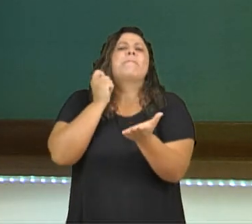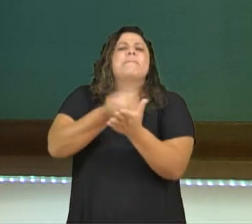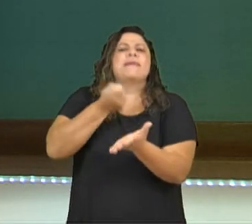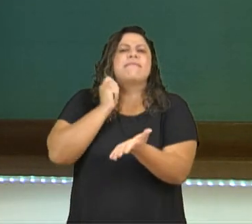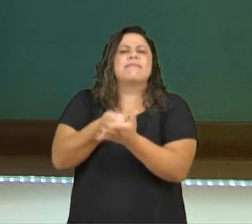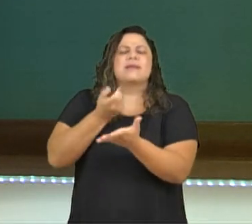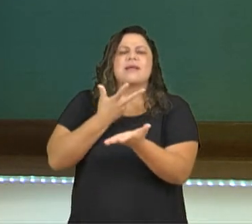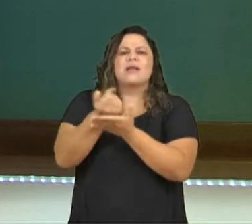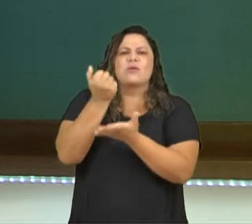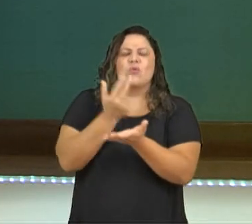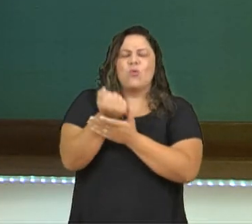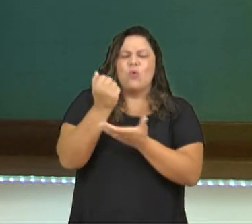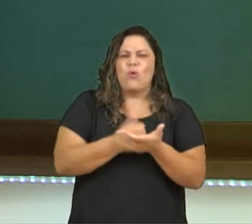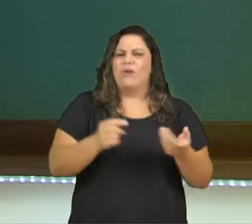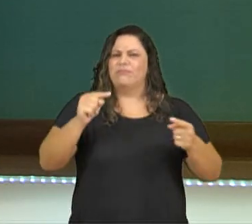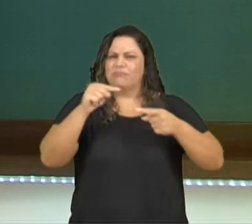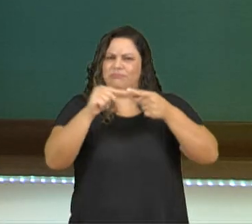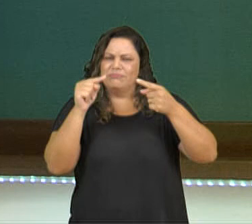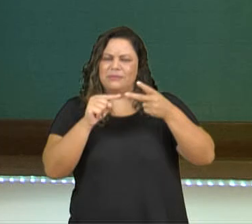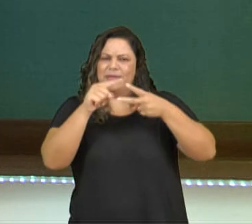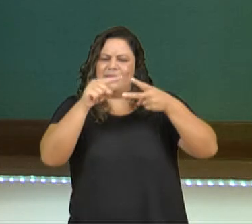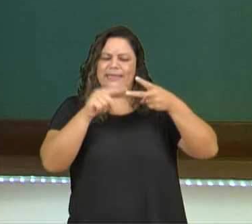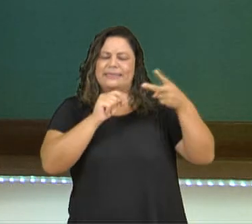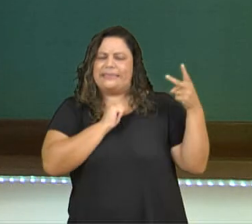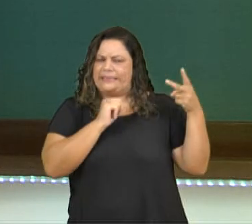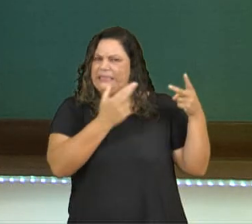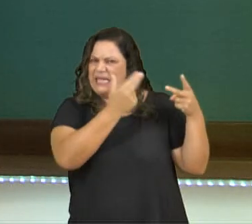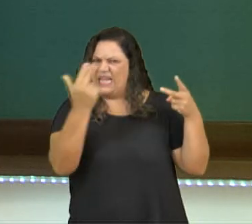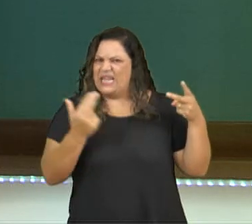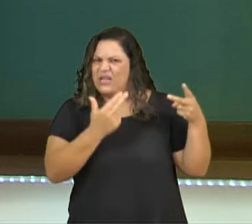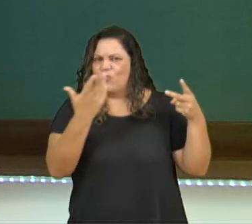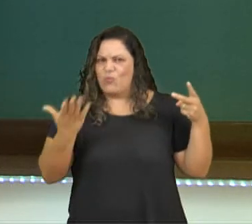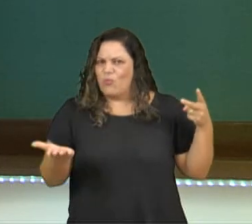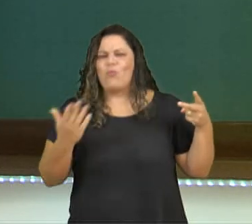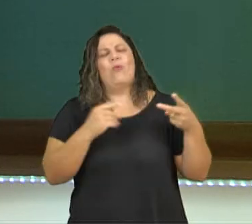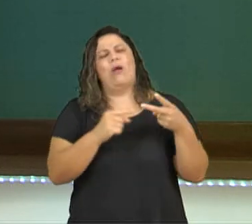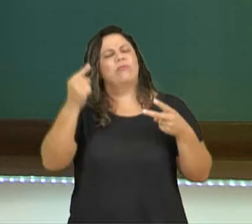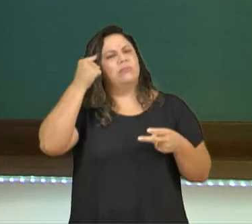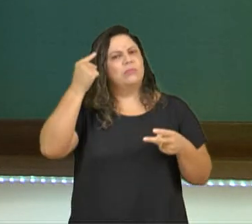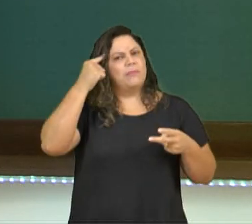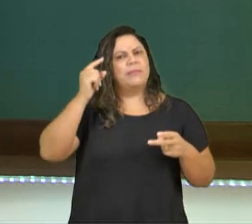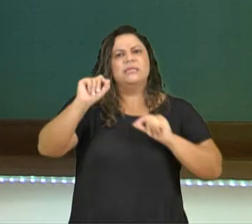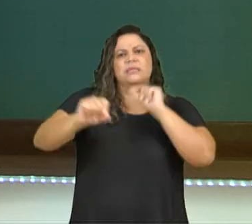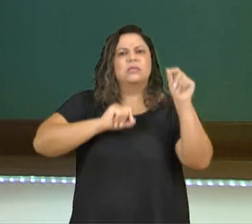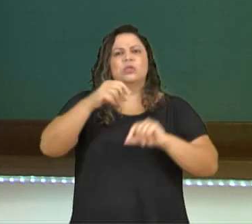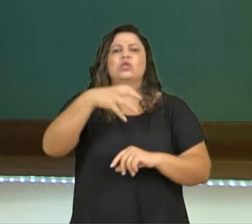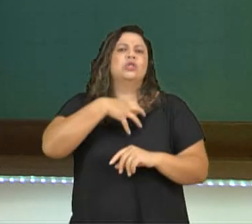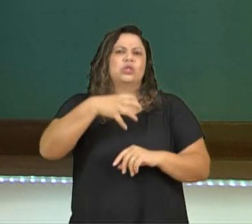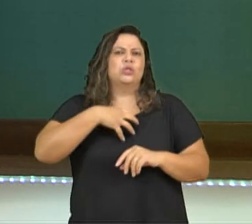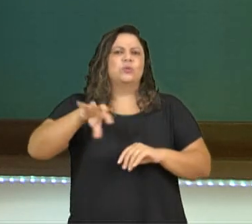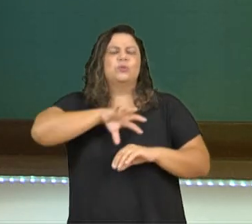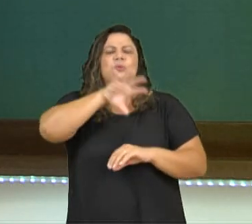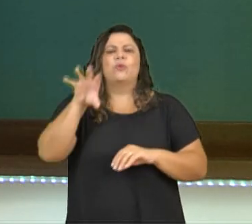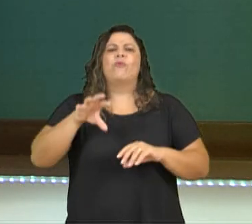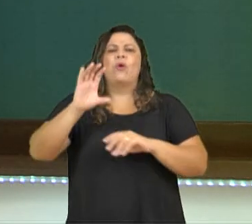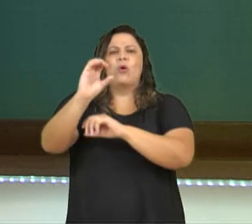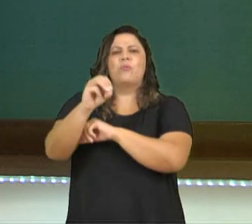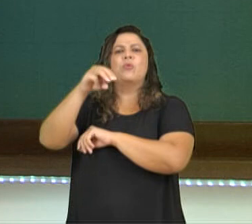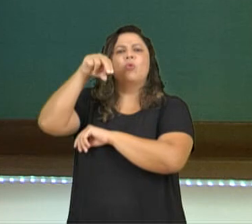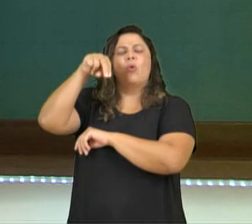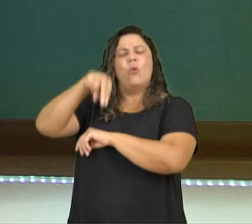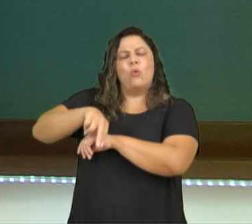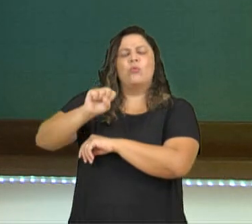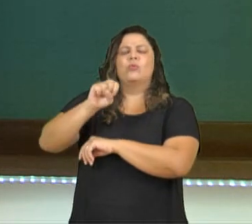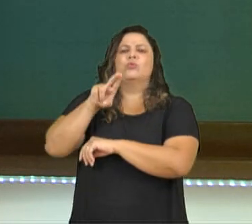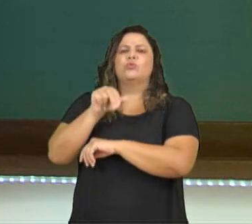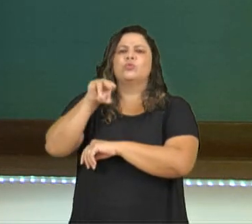que consumo e consumismo se são a mesma coisa? A gente vai pensar um pouquinho sobre isso e de que forma o consumismo está